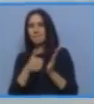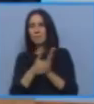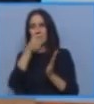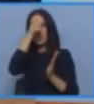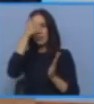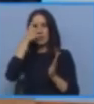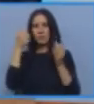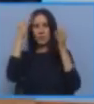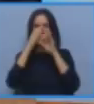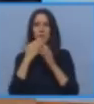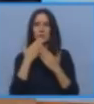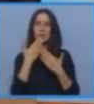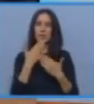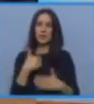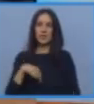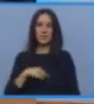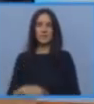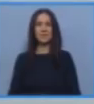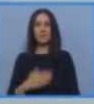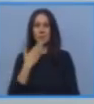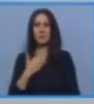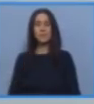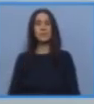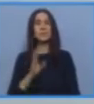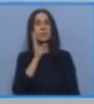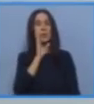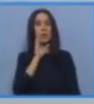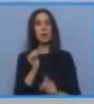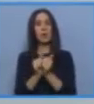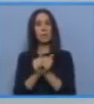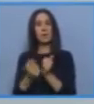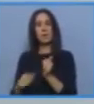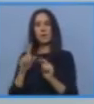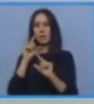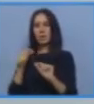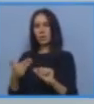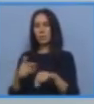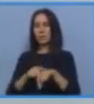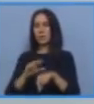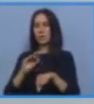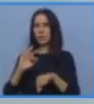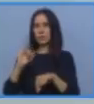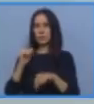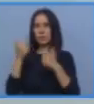de Pentecostes. Muito obrigado. Obrigado. Muito obrigado. Mais logo, acompanhe-nos na Antena 1 pelas